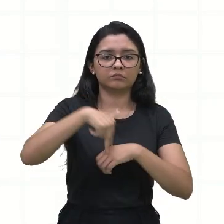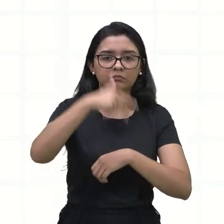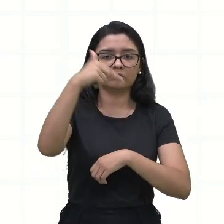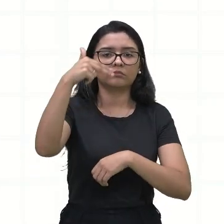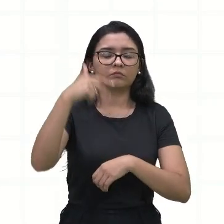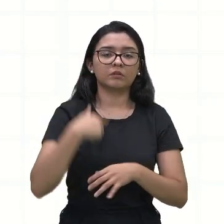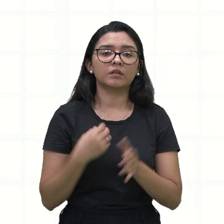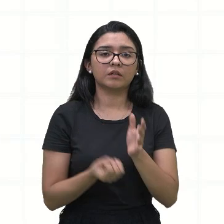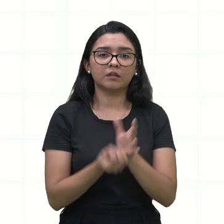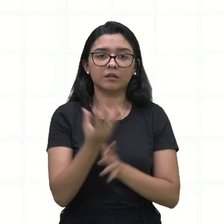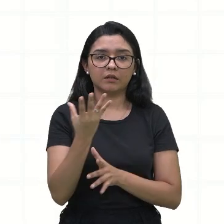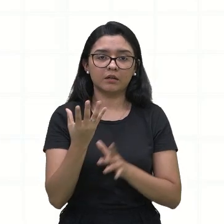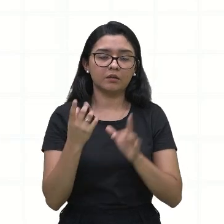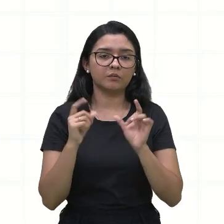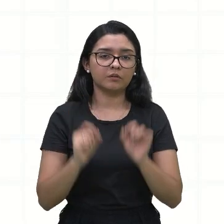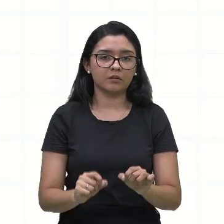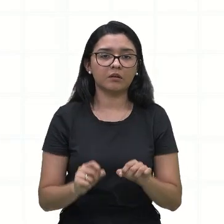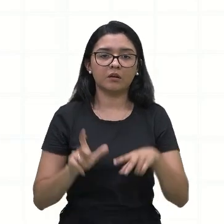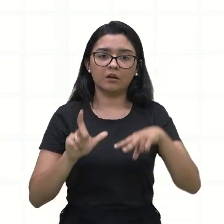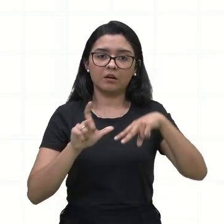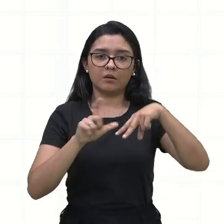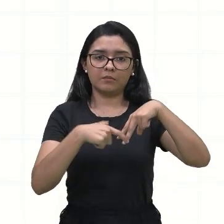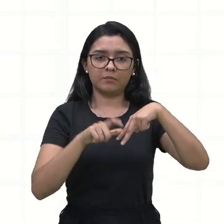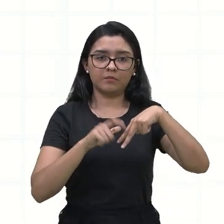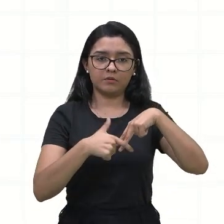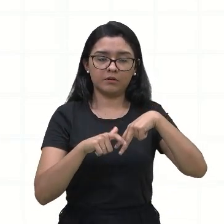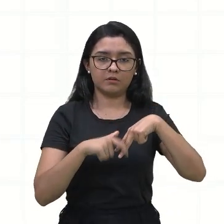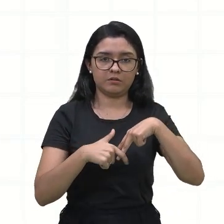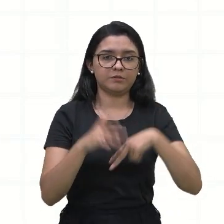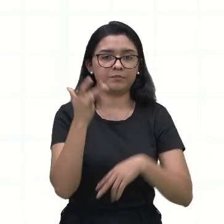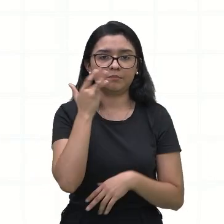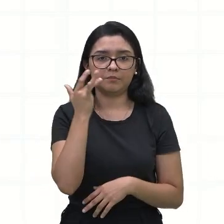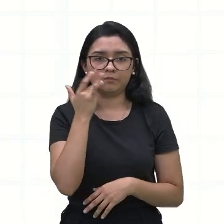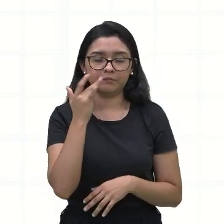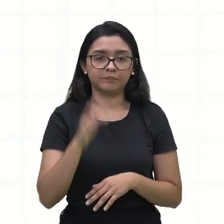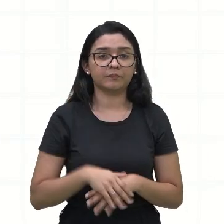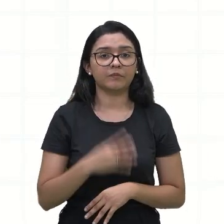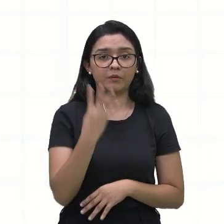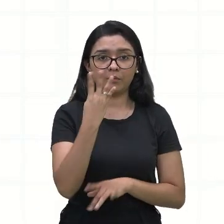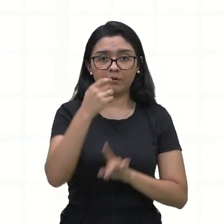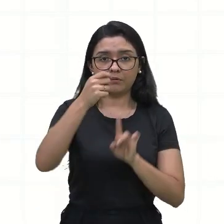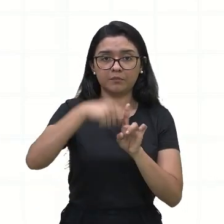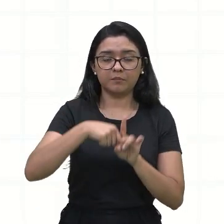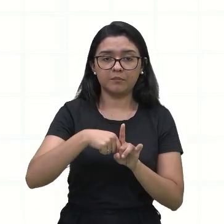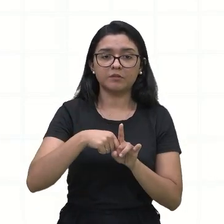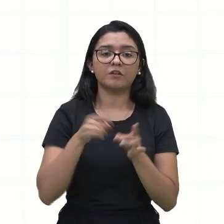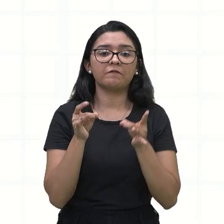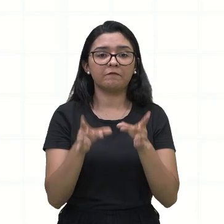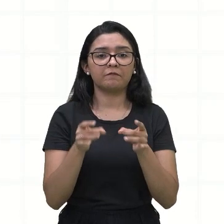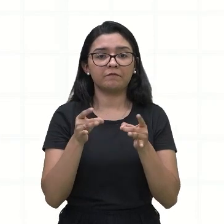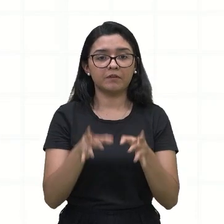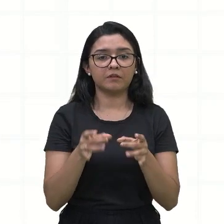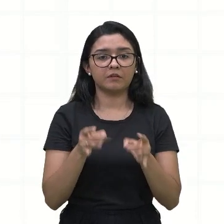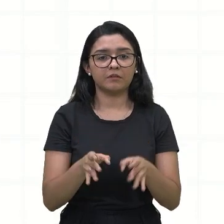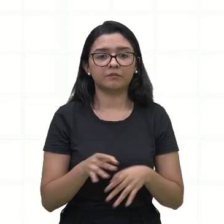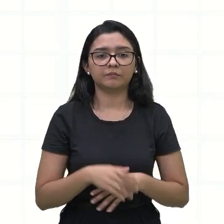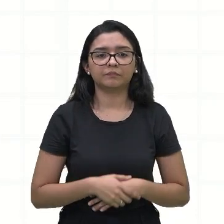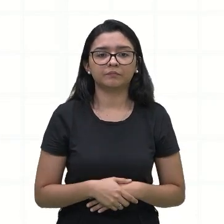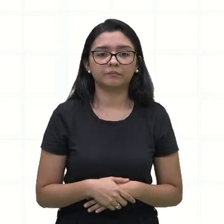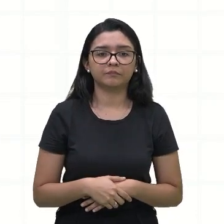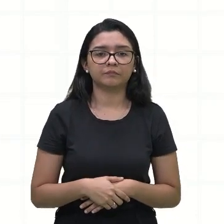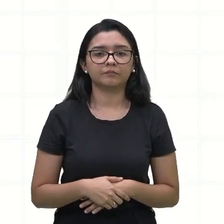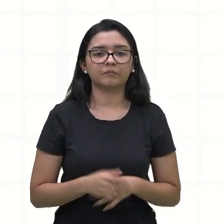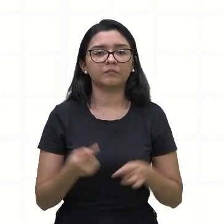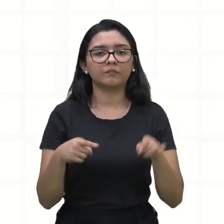de plástico, aí aqui ele utiliza a palavra bambolê, em apenas 4 meses. Ele vai trazer a ideia que é a utilização de